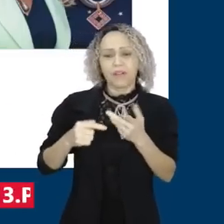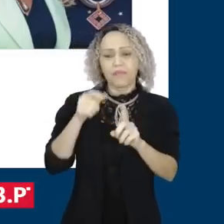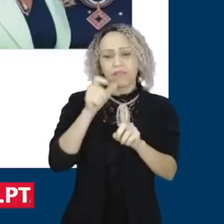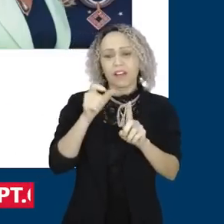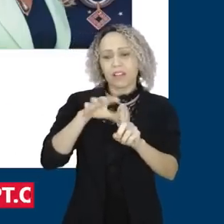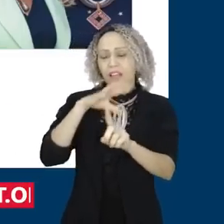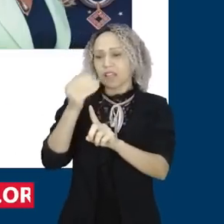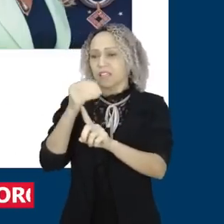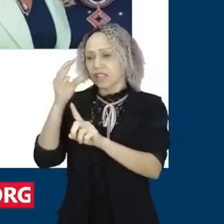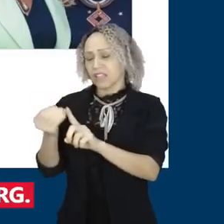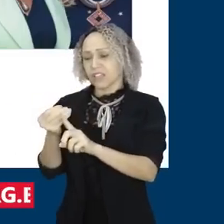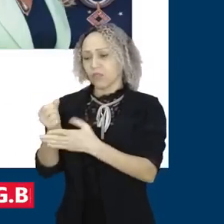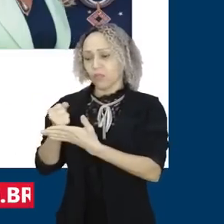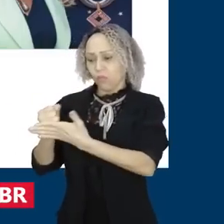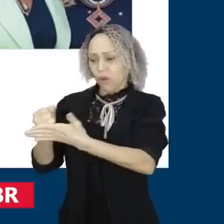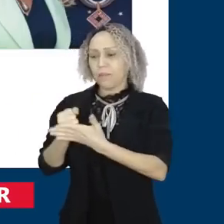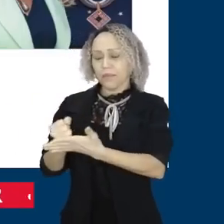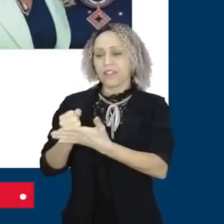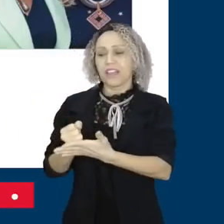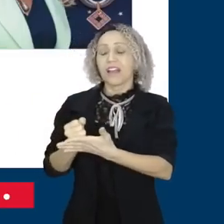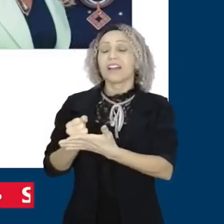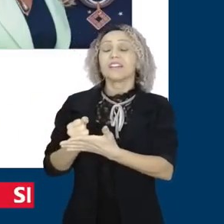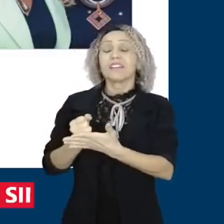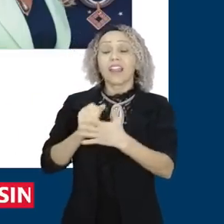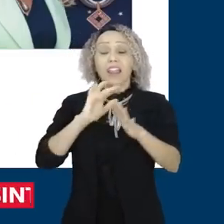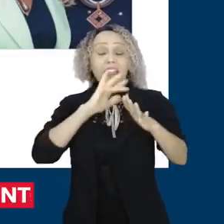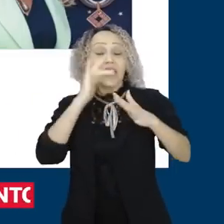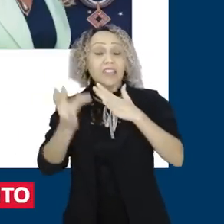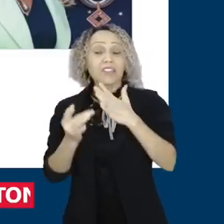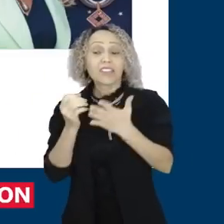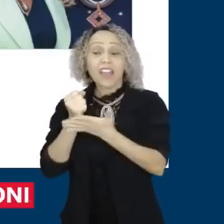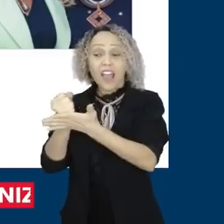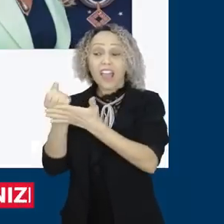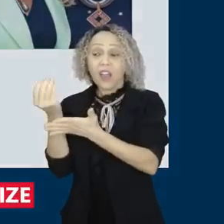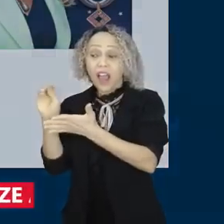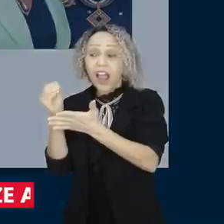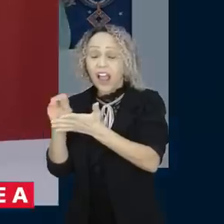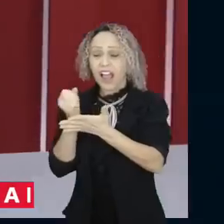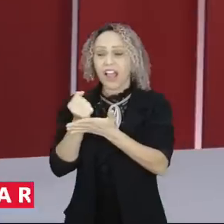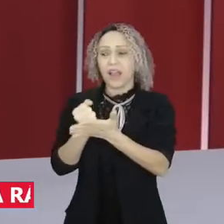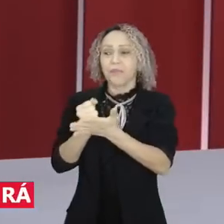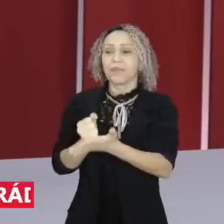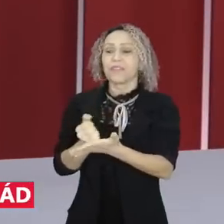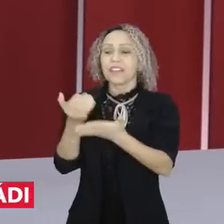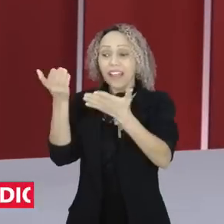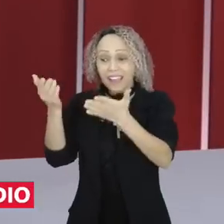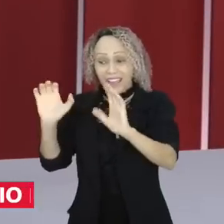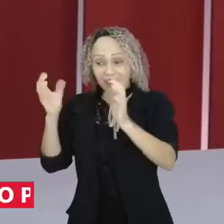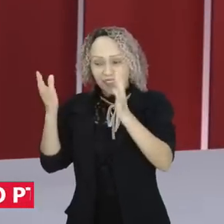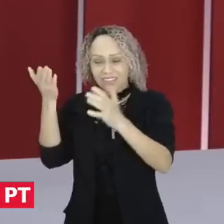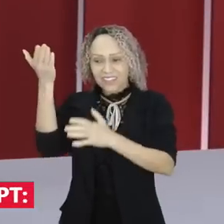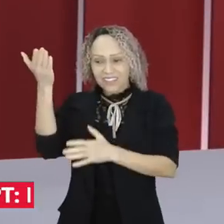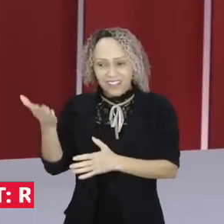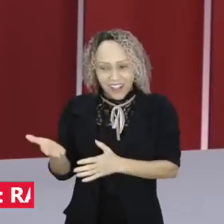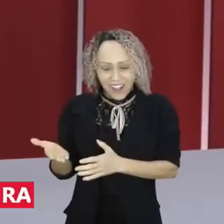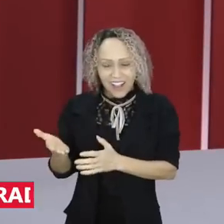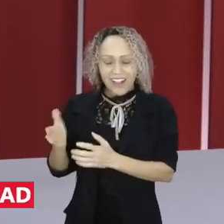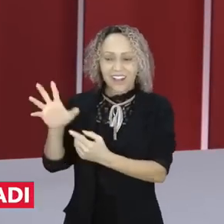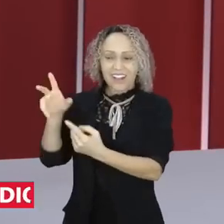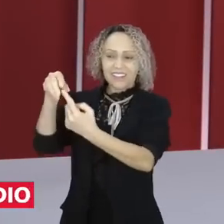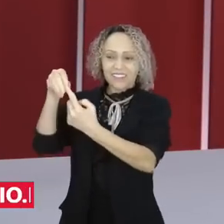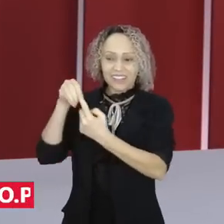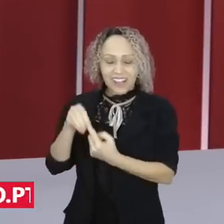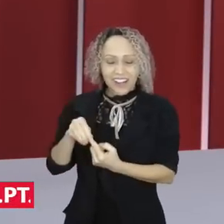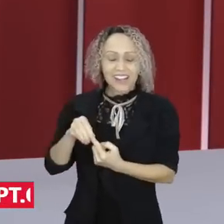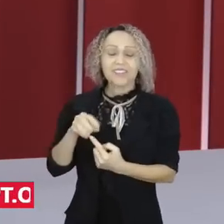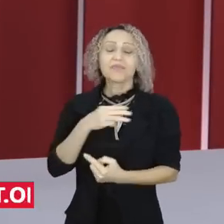também manifestaram apoio nas redes sociais e comemoraram a indicação de Margareth Menezes como ministra da Cultura,